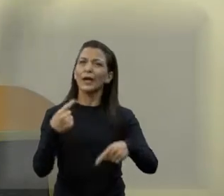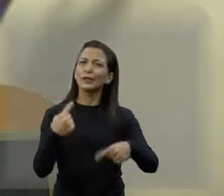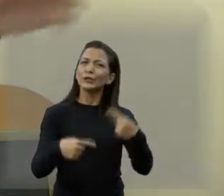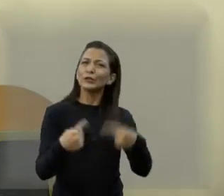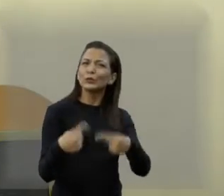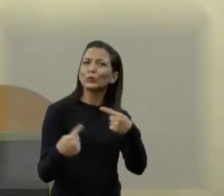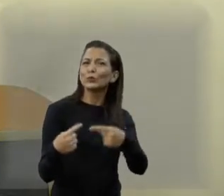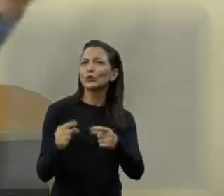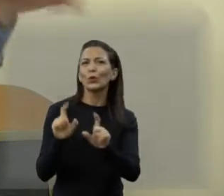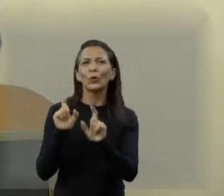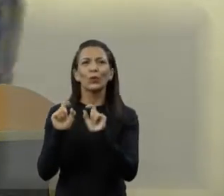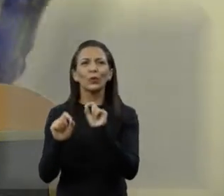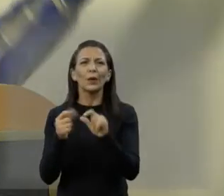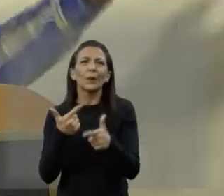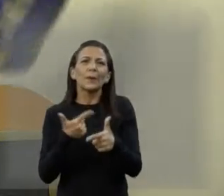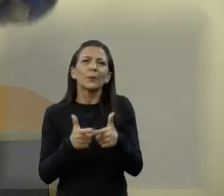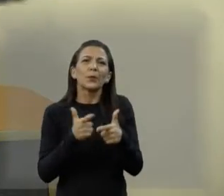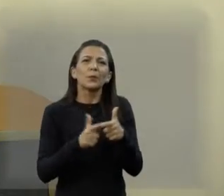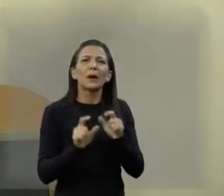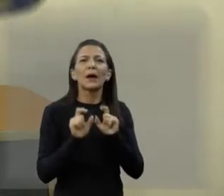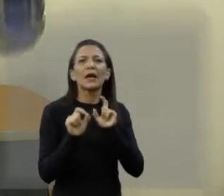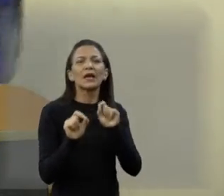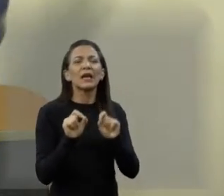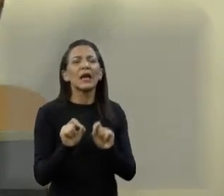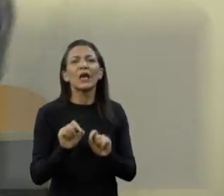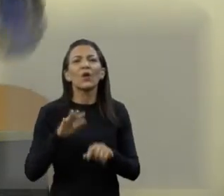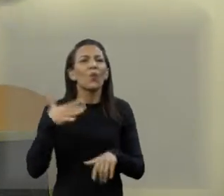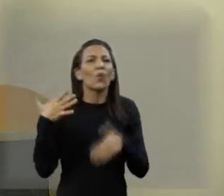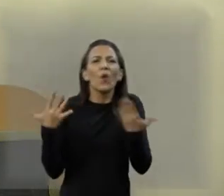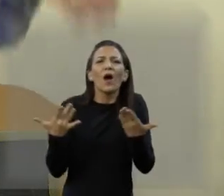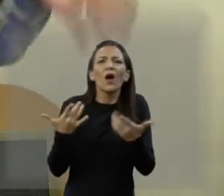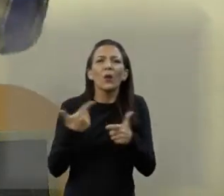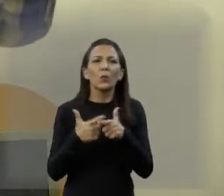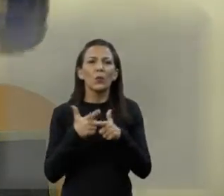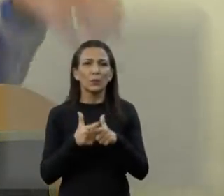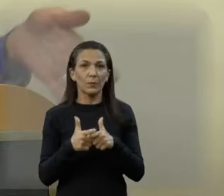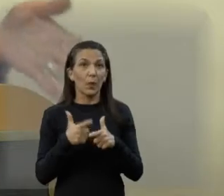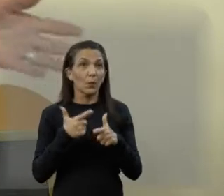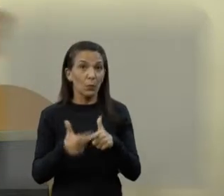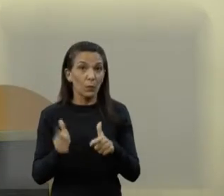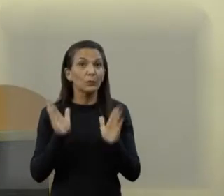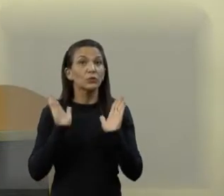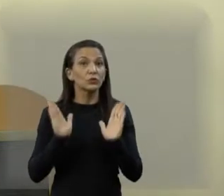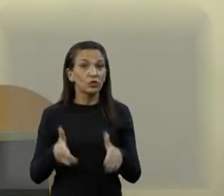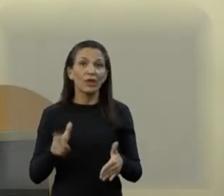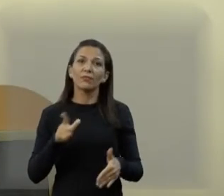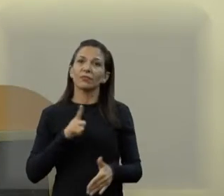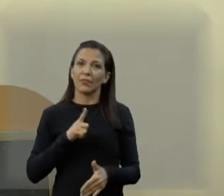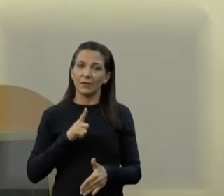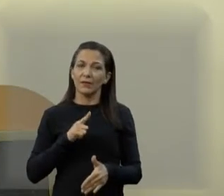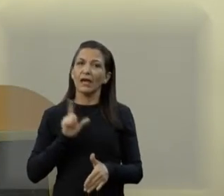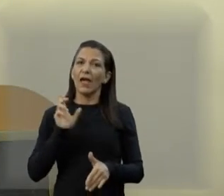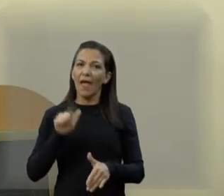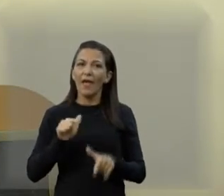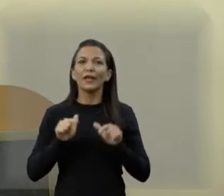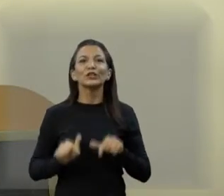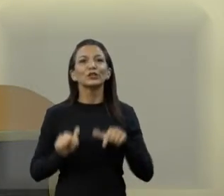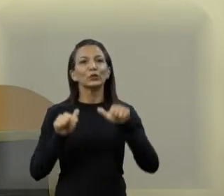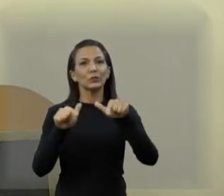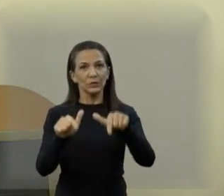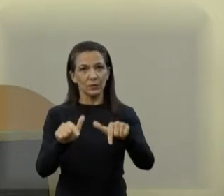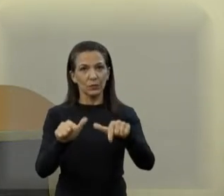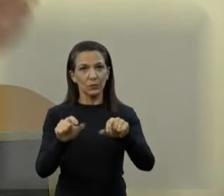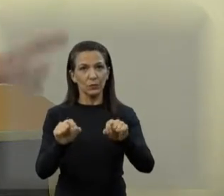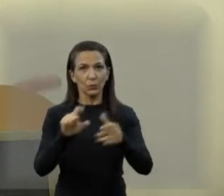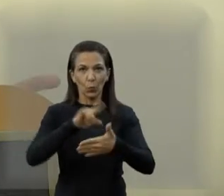se discutir mais o problema quem que é o problema Qual que é o problema o problema já está posto né que a situação e